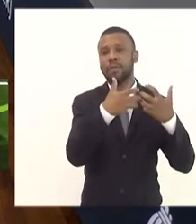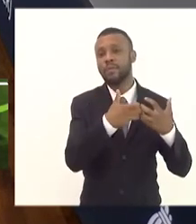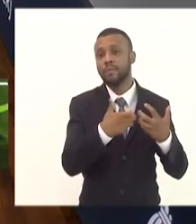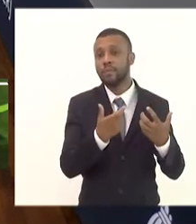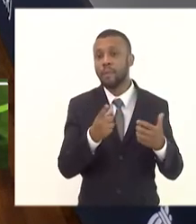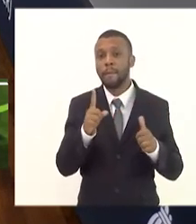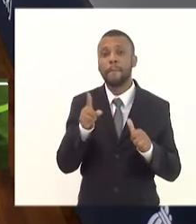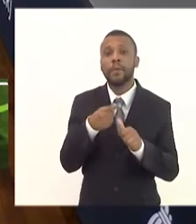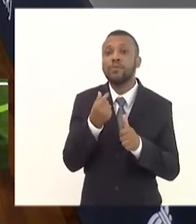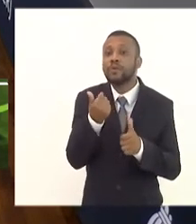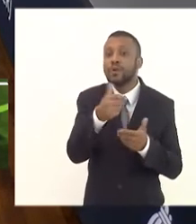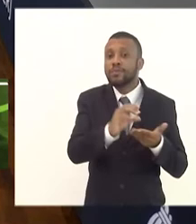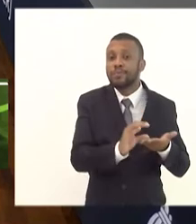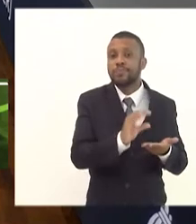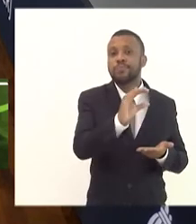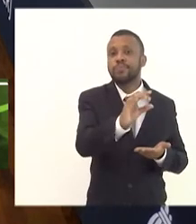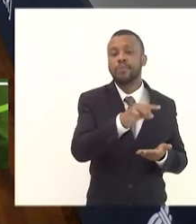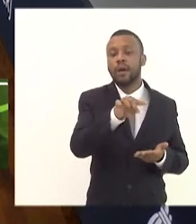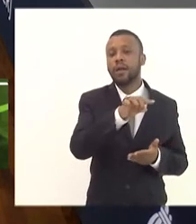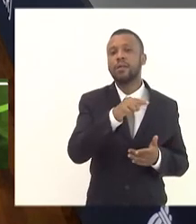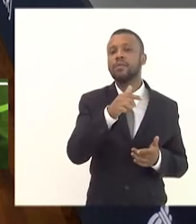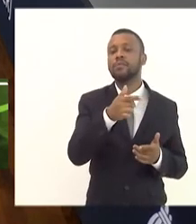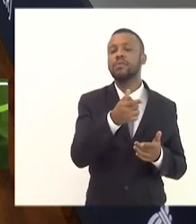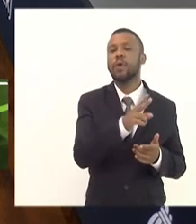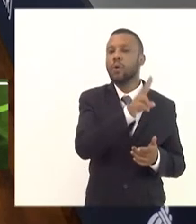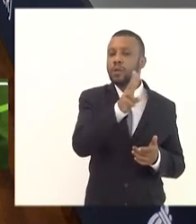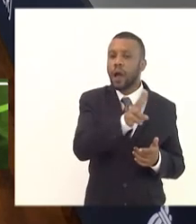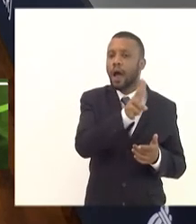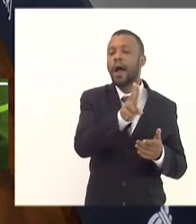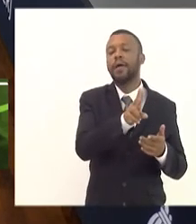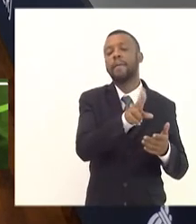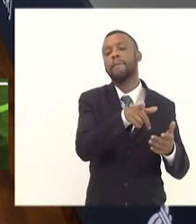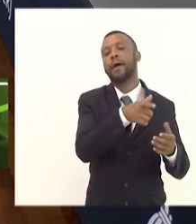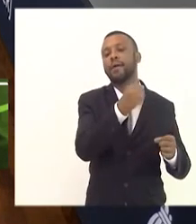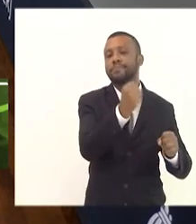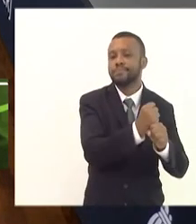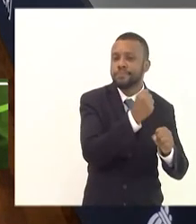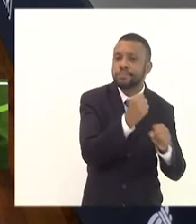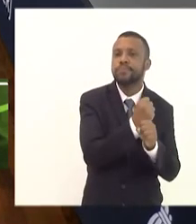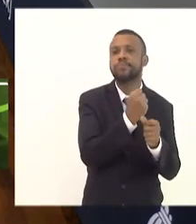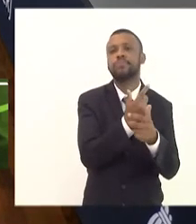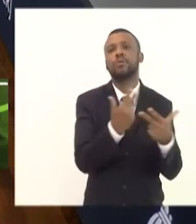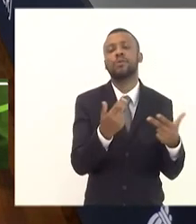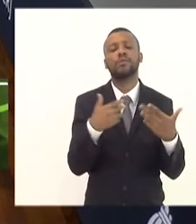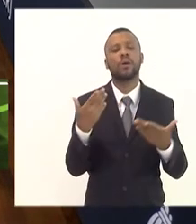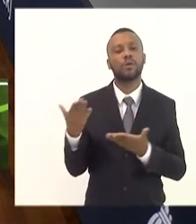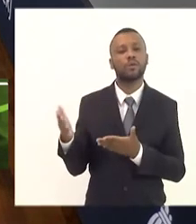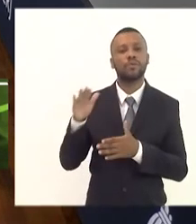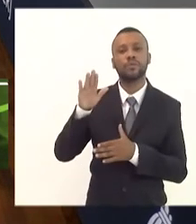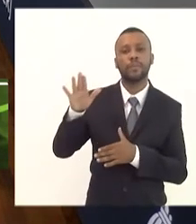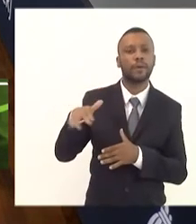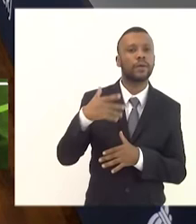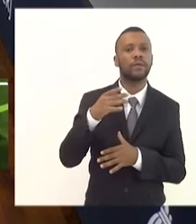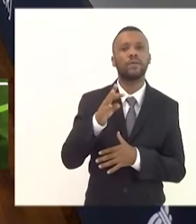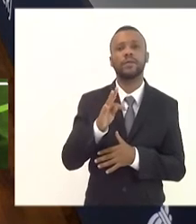para eles demandarem. Né? E eu chamei aqui o Tribunal de